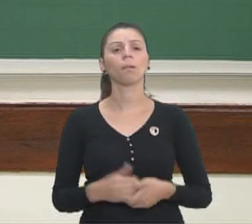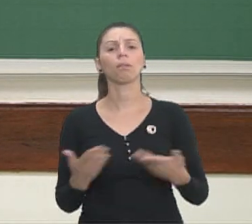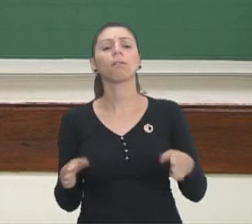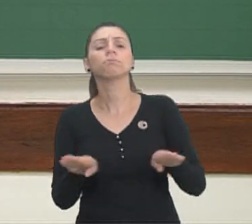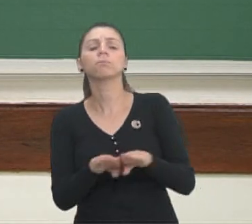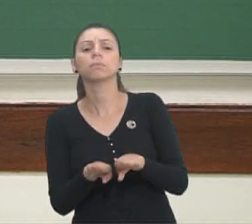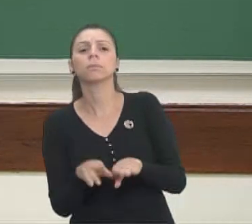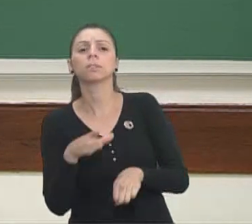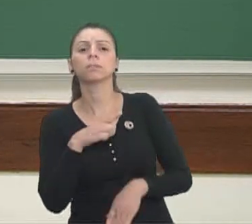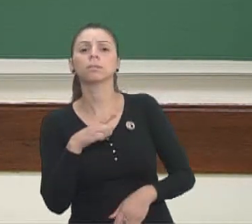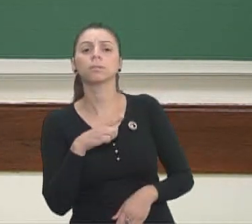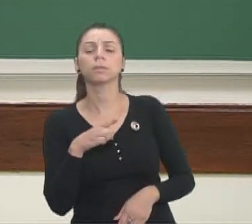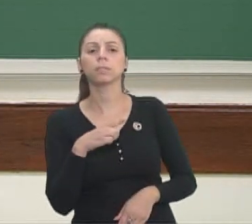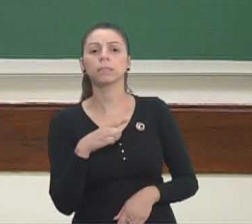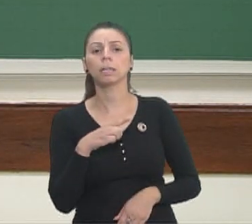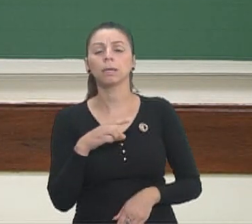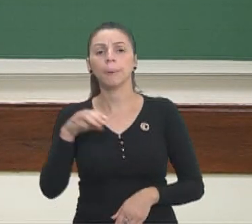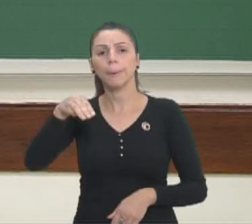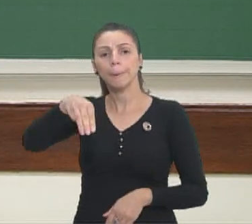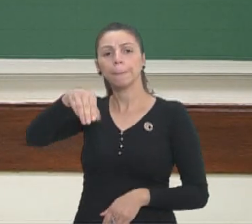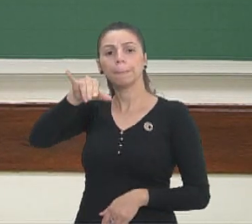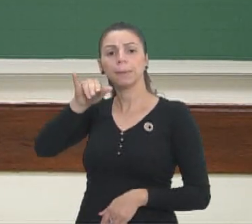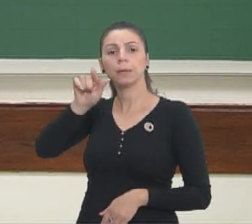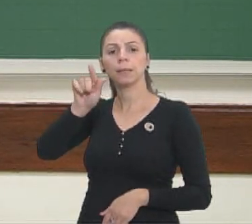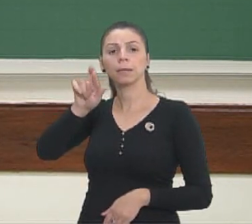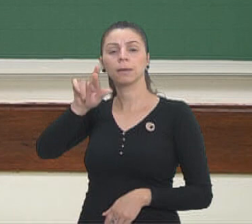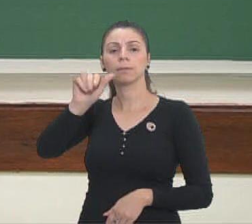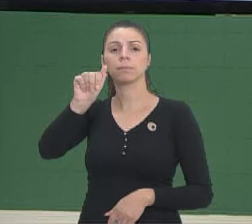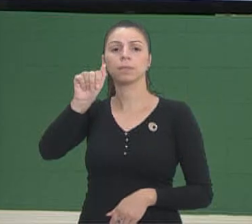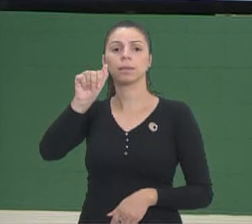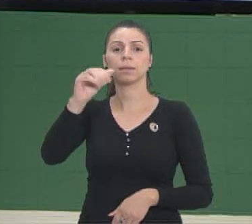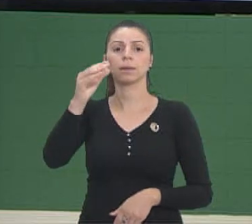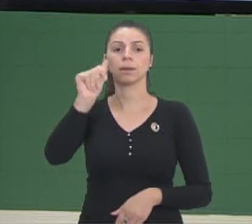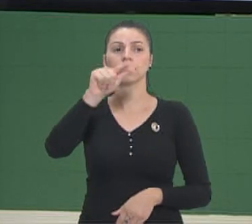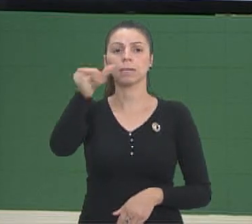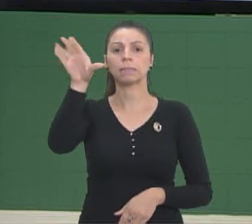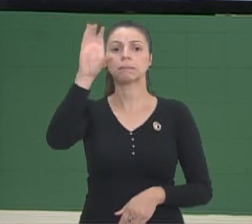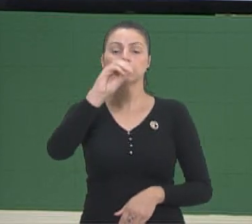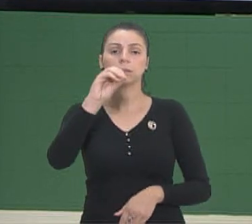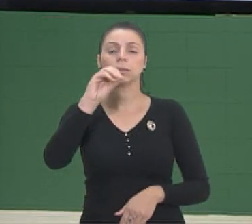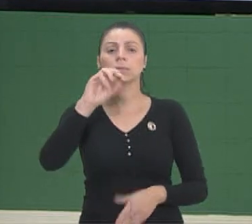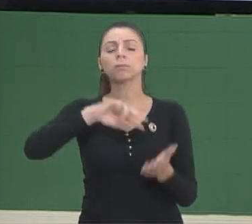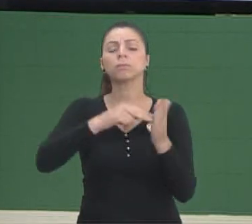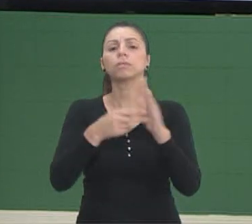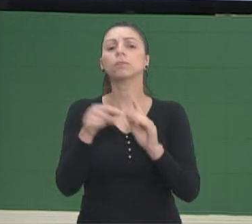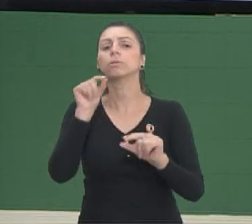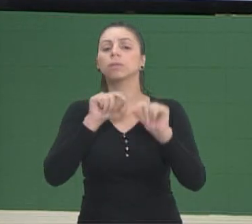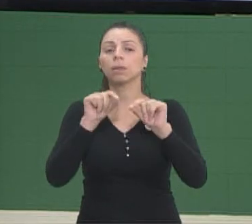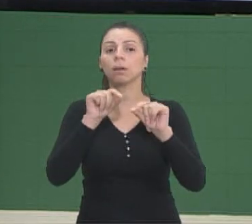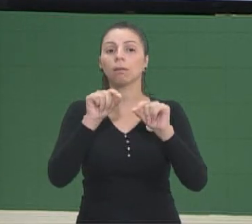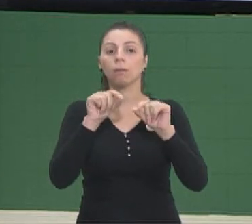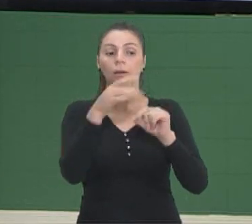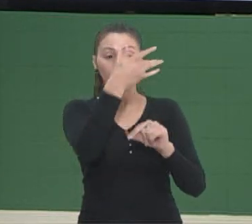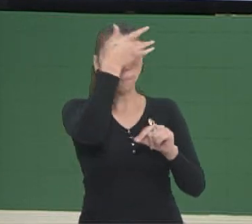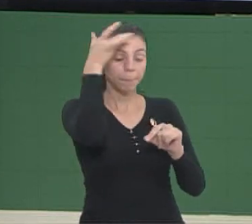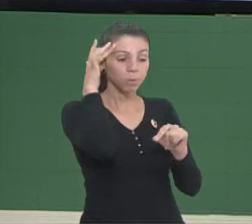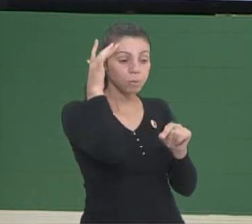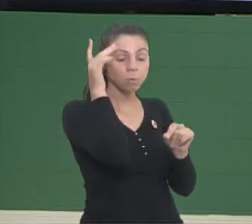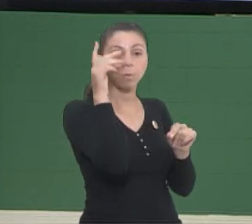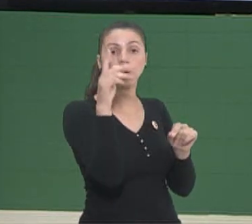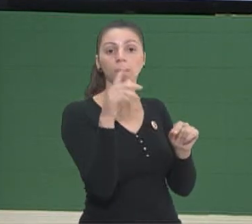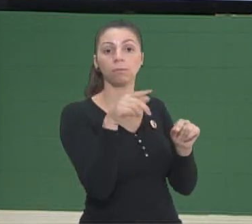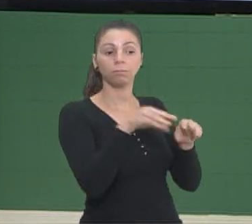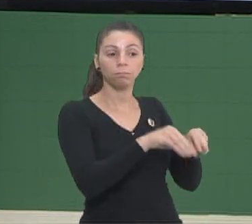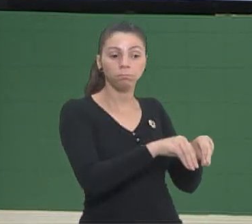Também temos o movimento de migração, que corresponde ao movimento de deslocamento de pessoas dentro do seu país